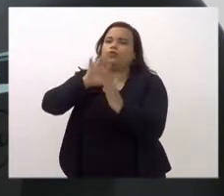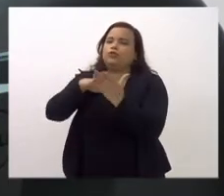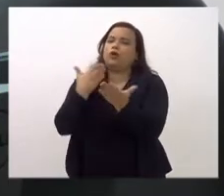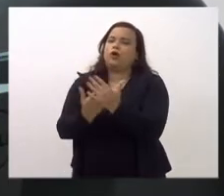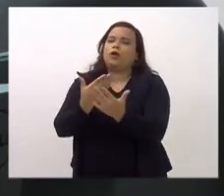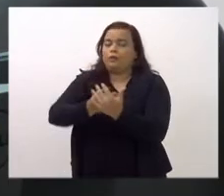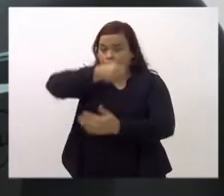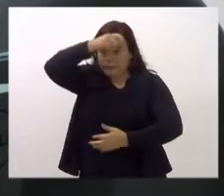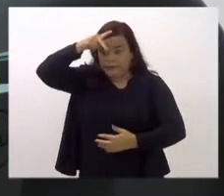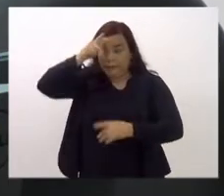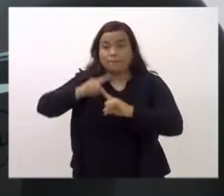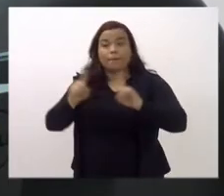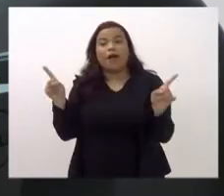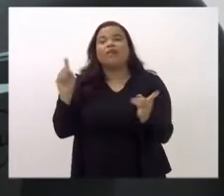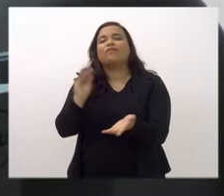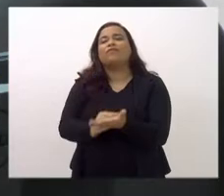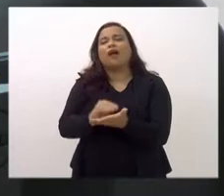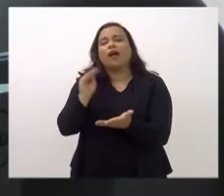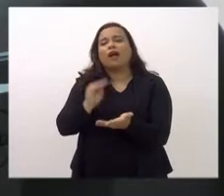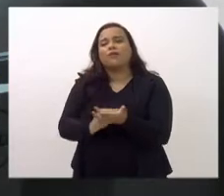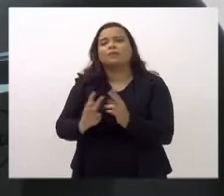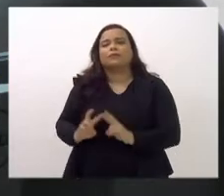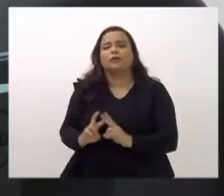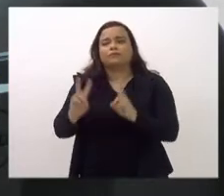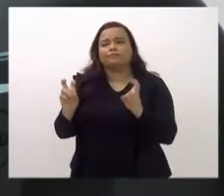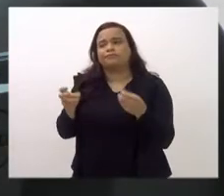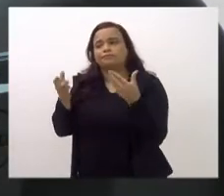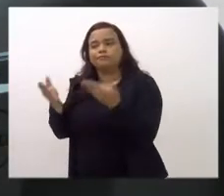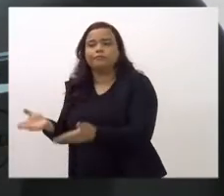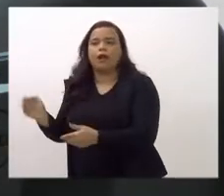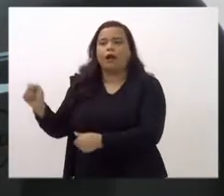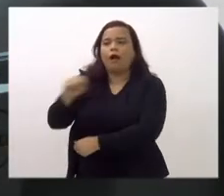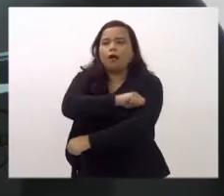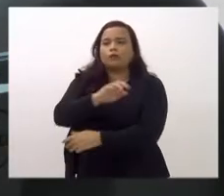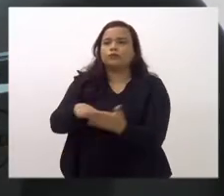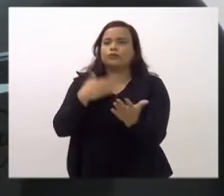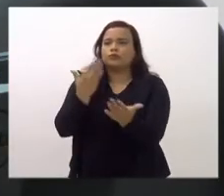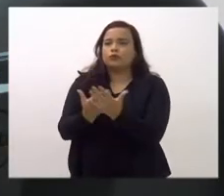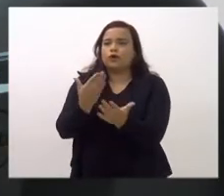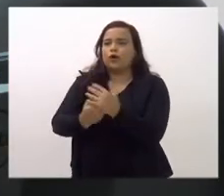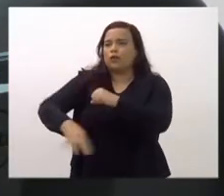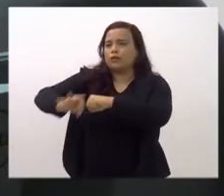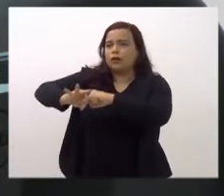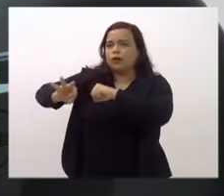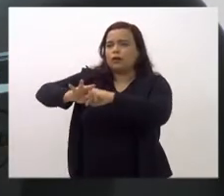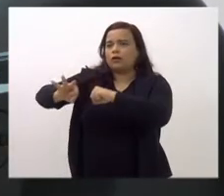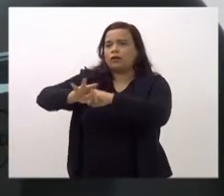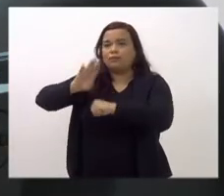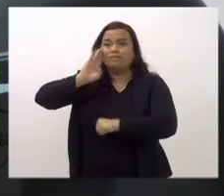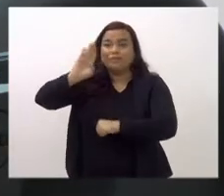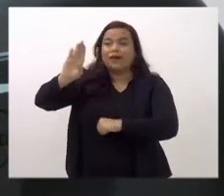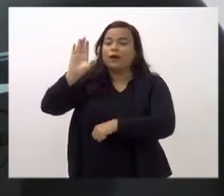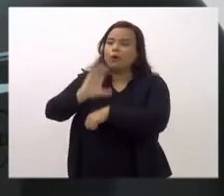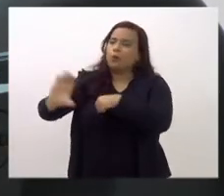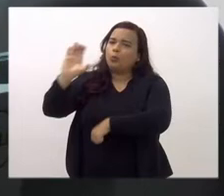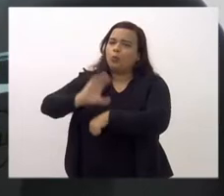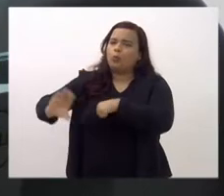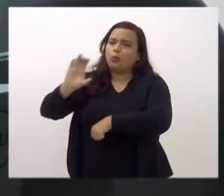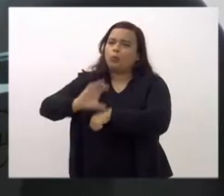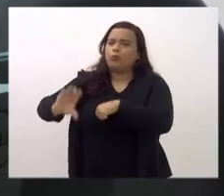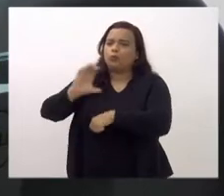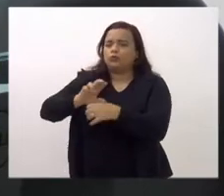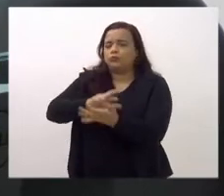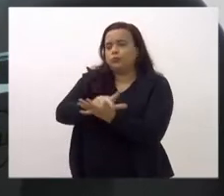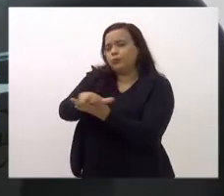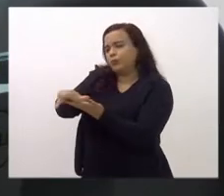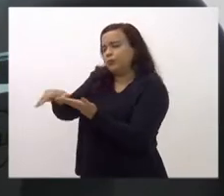uma pendência relacionada aos estudantes das escolas técnicas, especialmente dos cursos subsequentes, que são